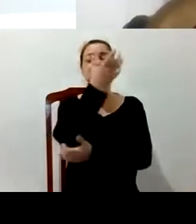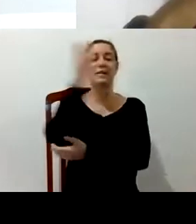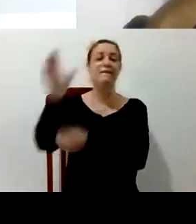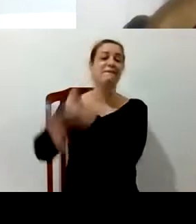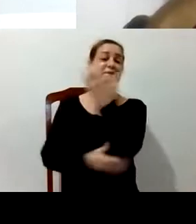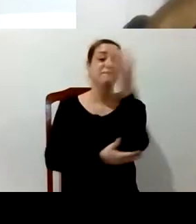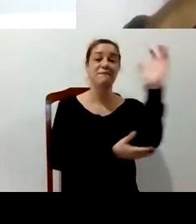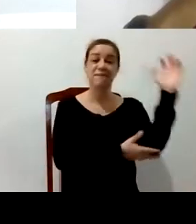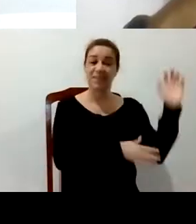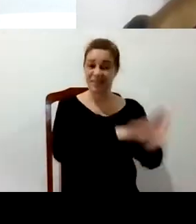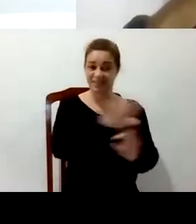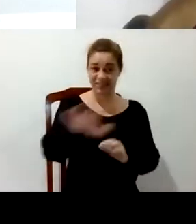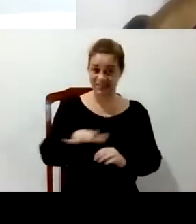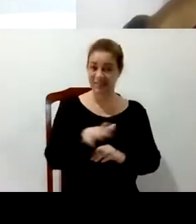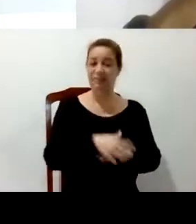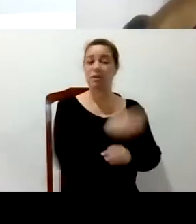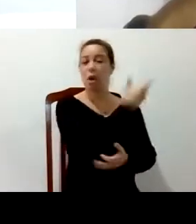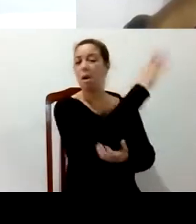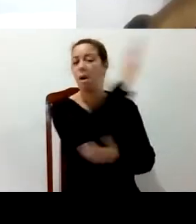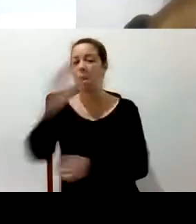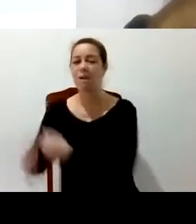É florestal.